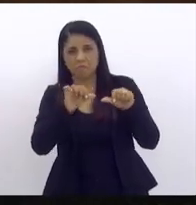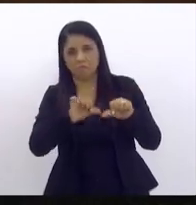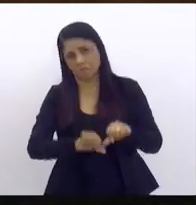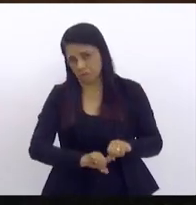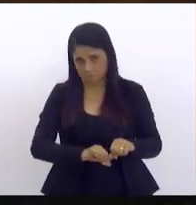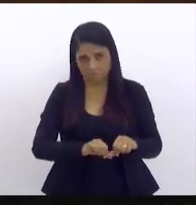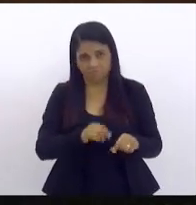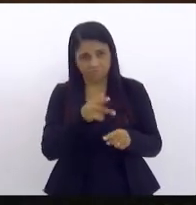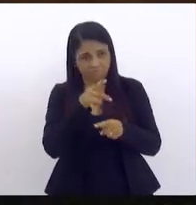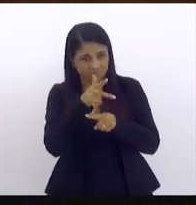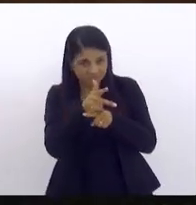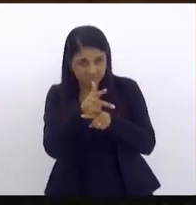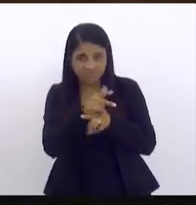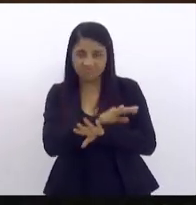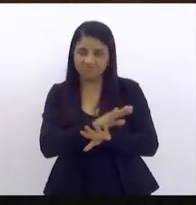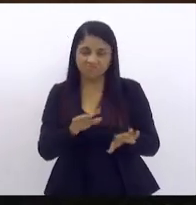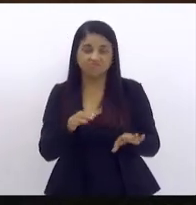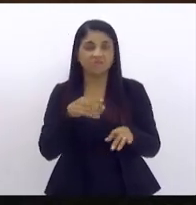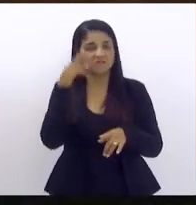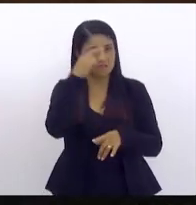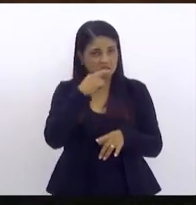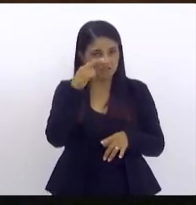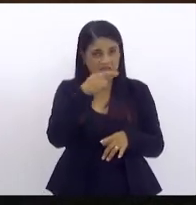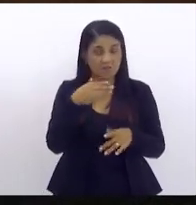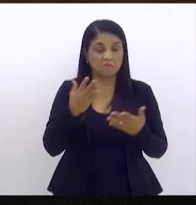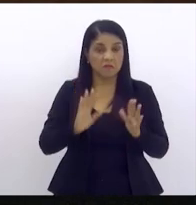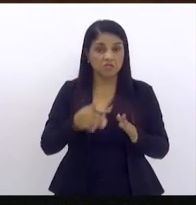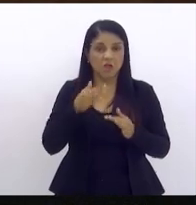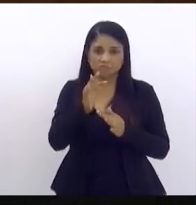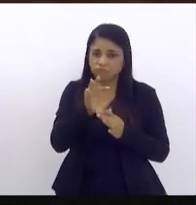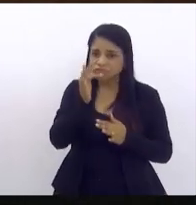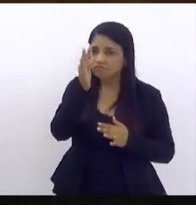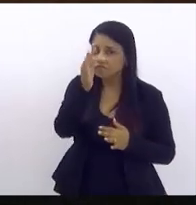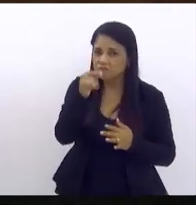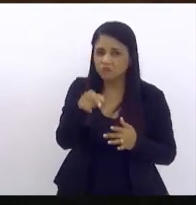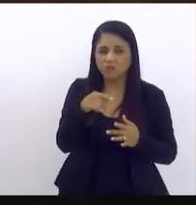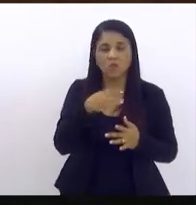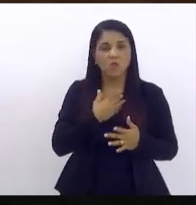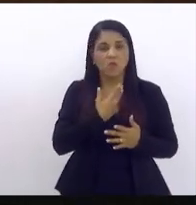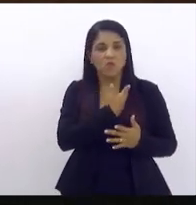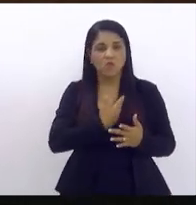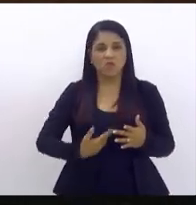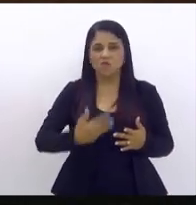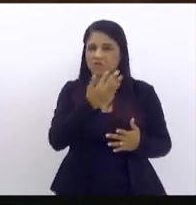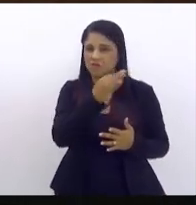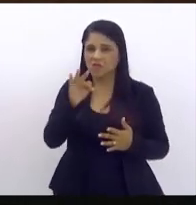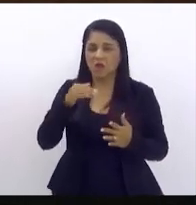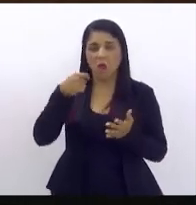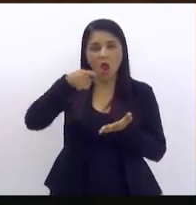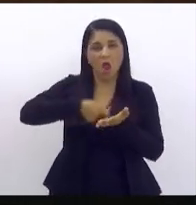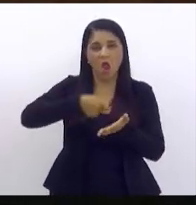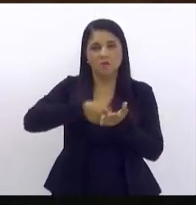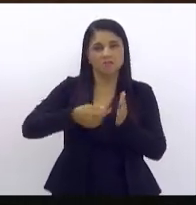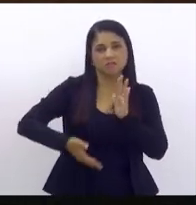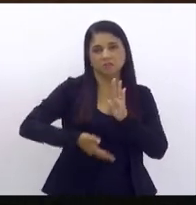já vislumbrando o movimento que o governo federal fez de tirar a obrigatoriedade da Polícia Rodoviária Federal